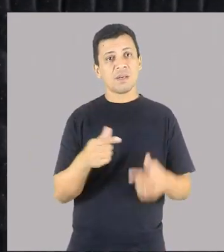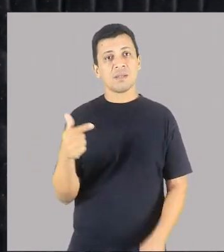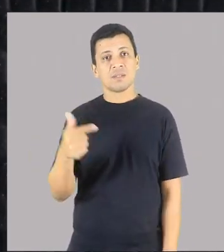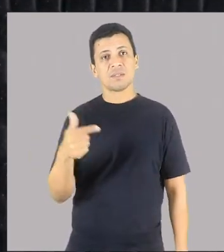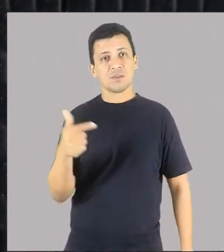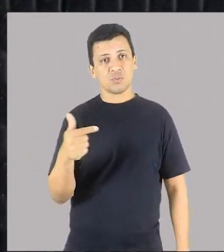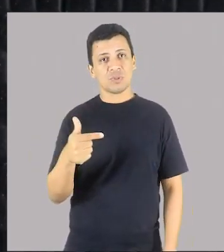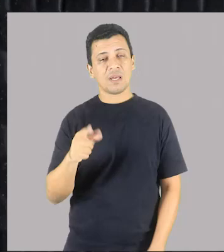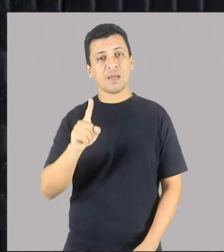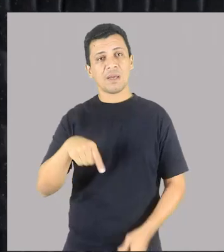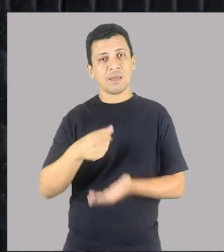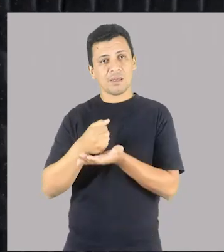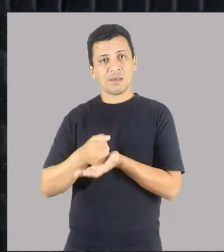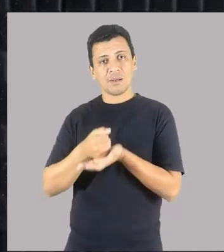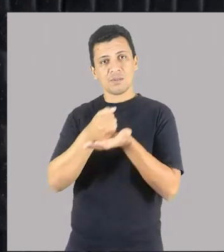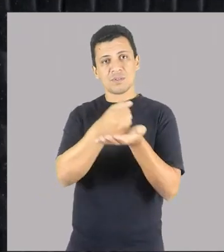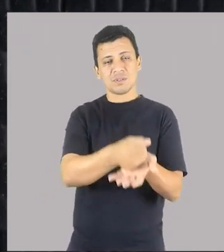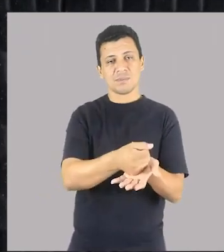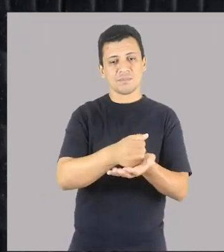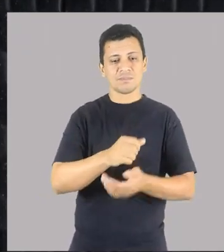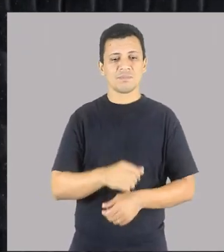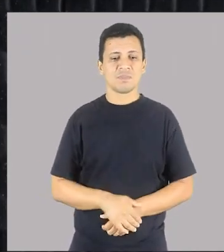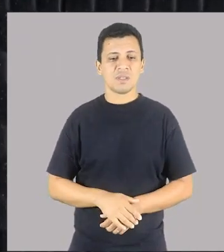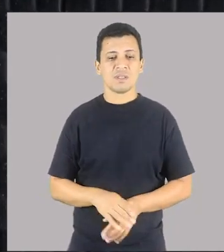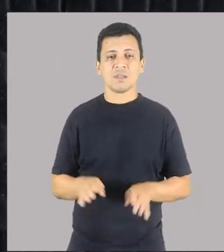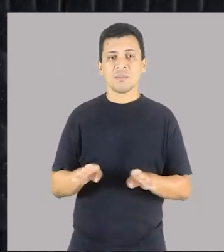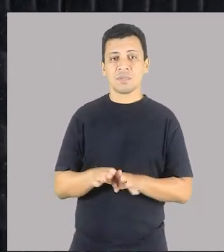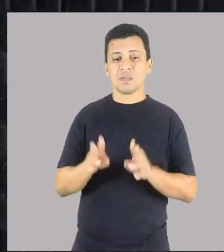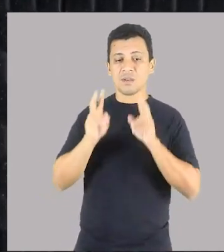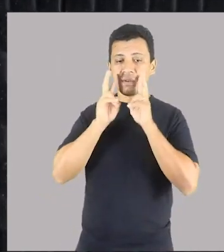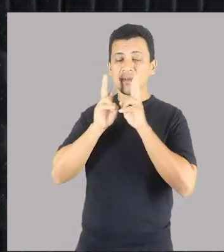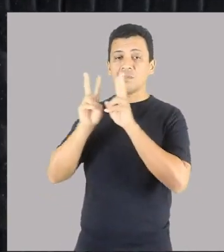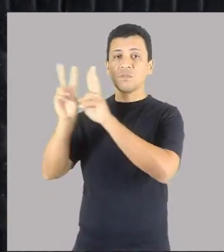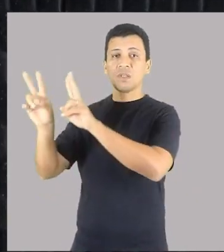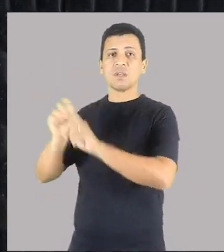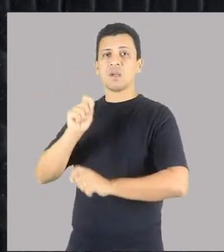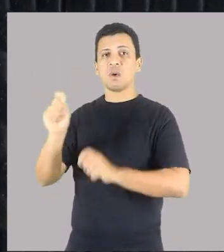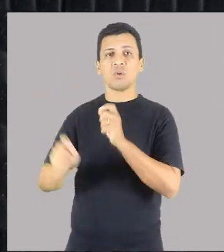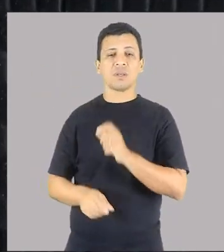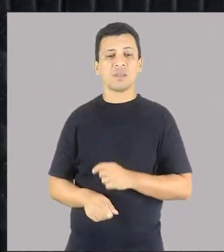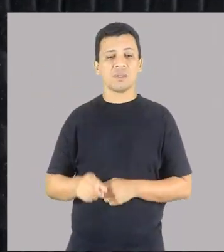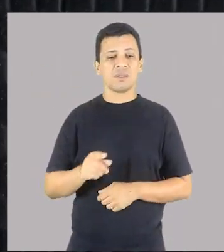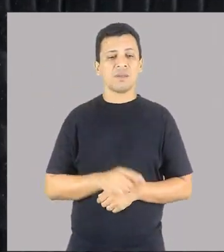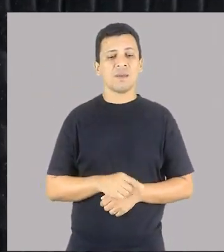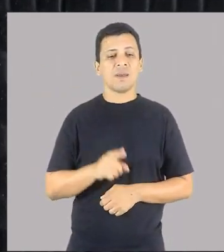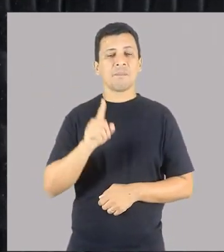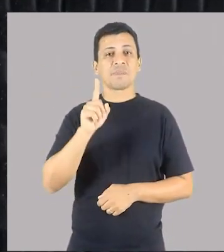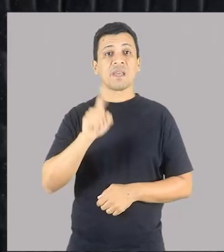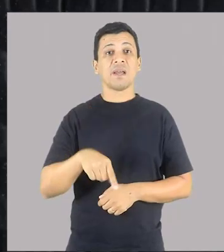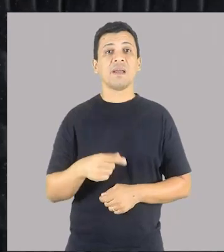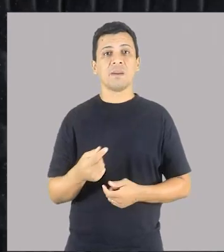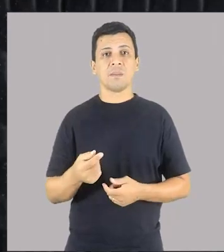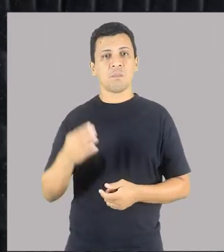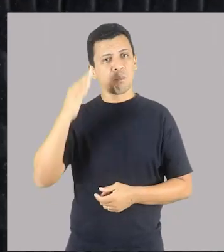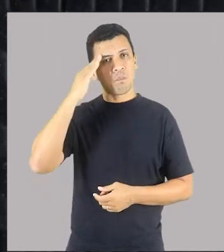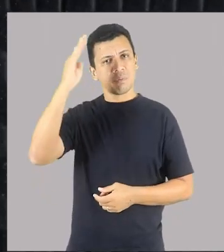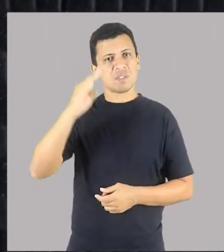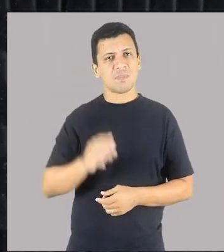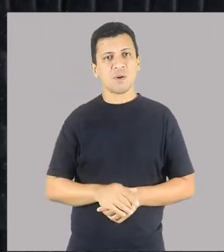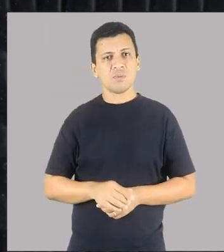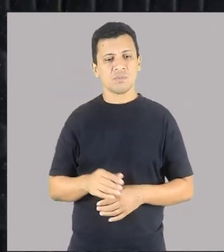portanto, auxiliares. Em primeiro lugar, nós podemos ver aqui a jurisprudência, mas essa não é a fonte principal do